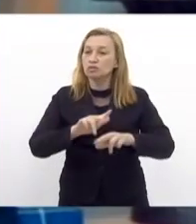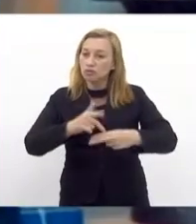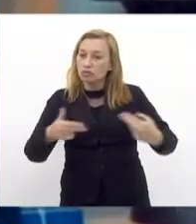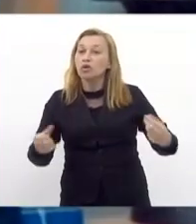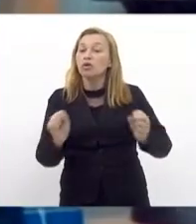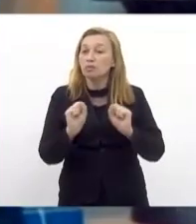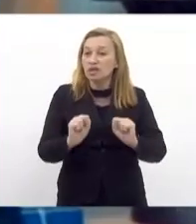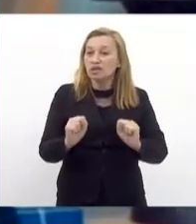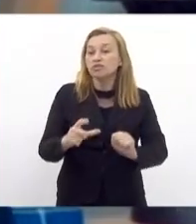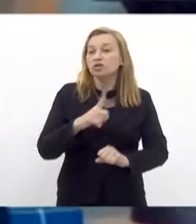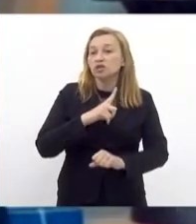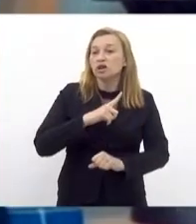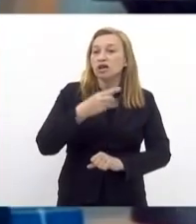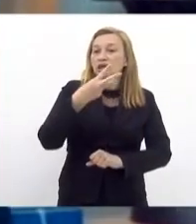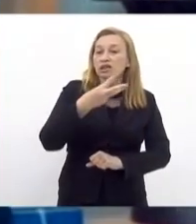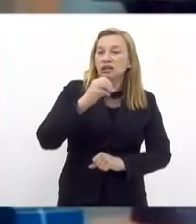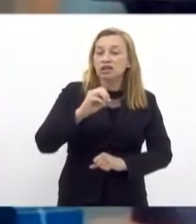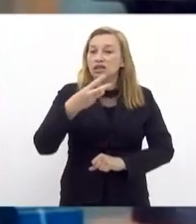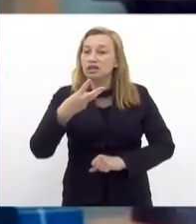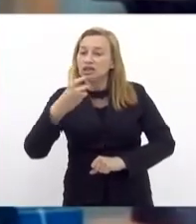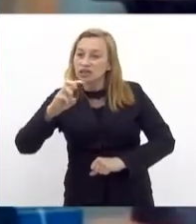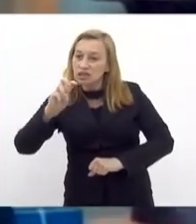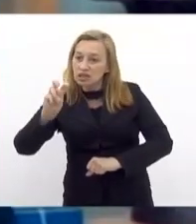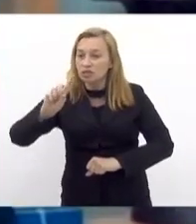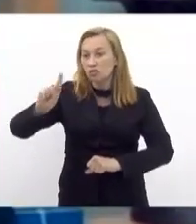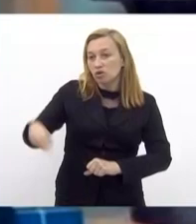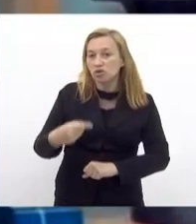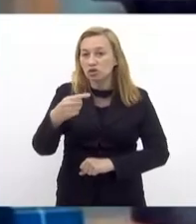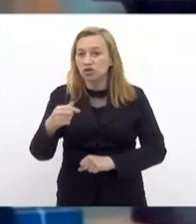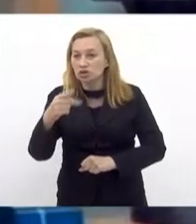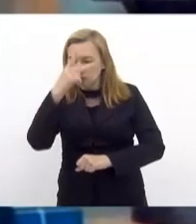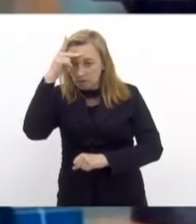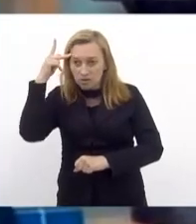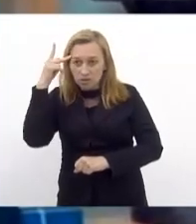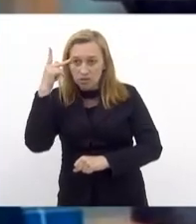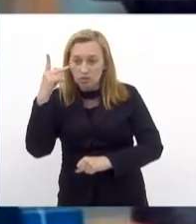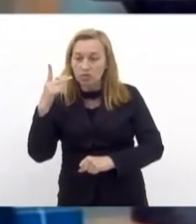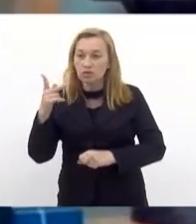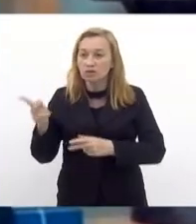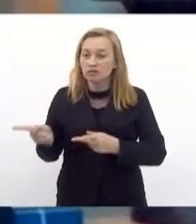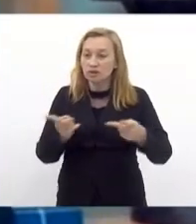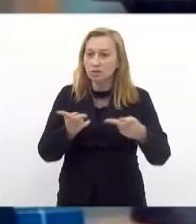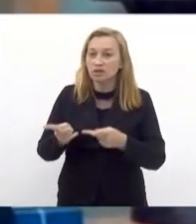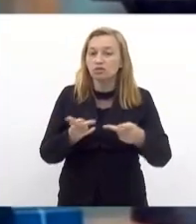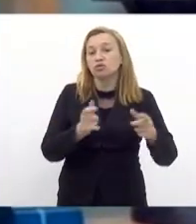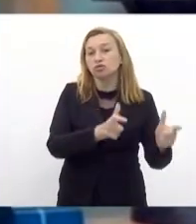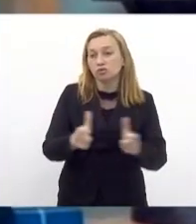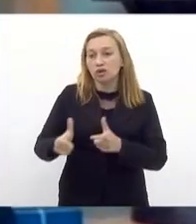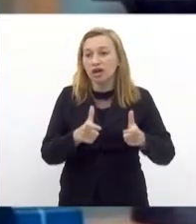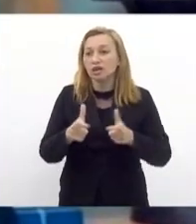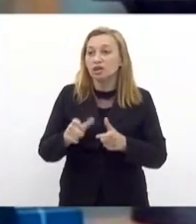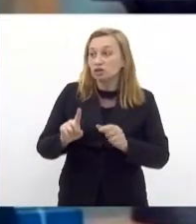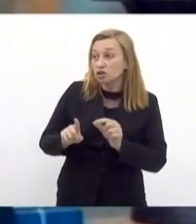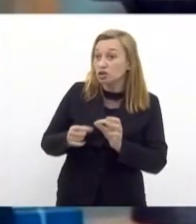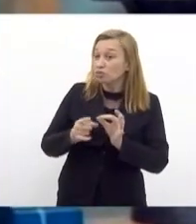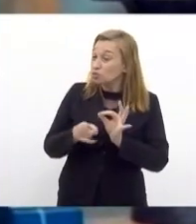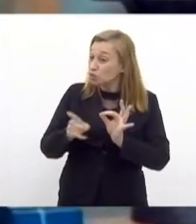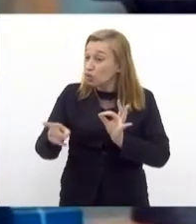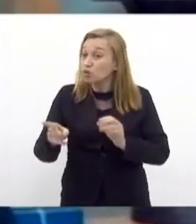ter entre 30 e 35 milhões de passageiros, estamos muito longe disso ainda, mas... com certeza